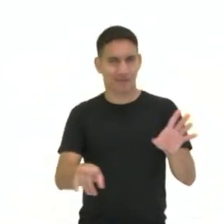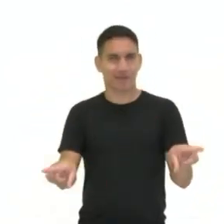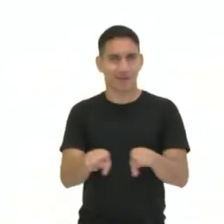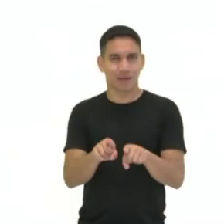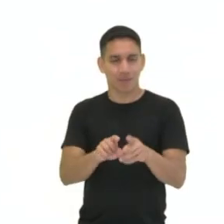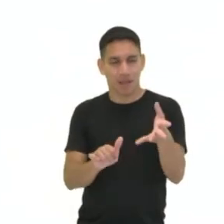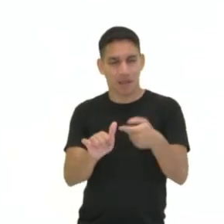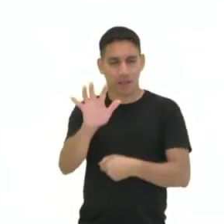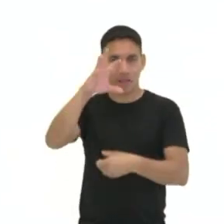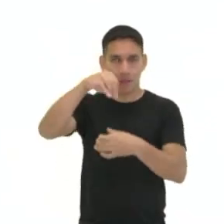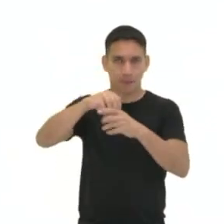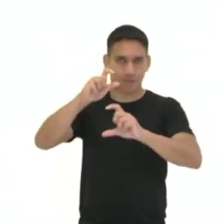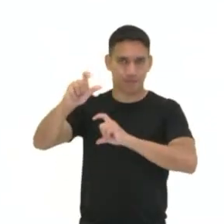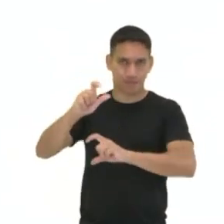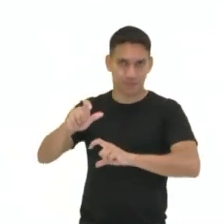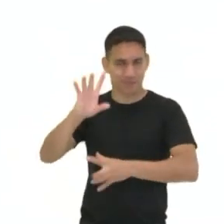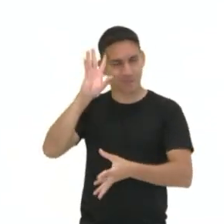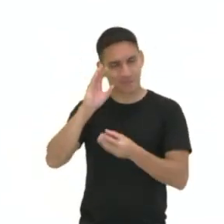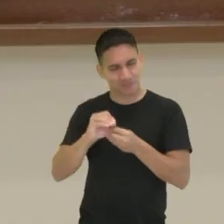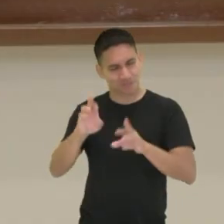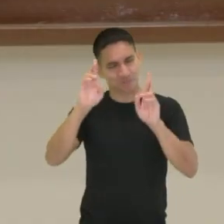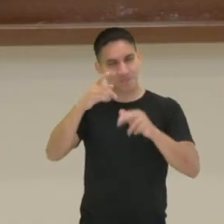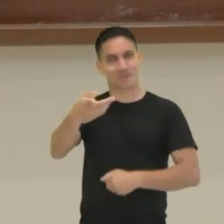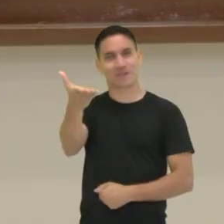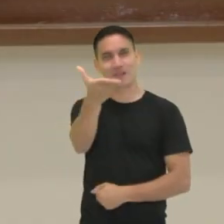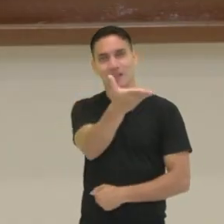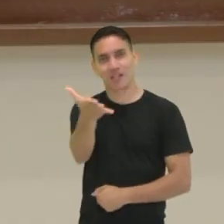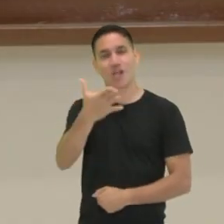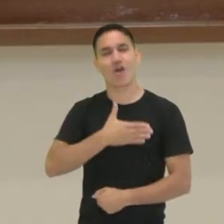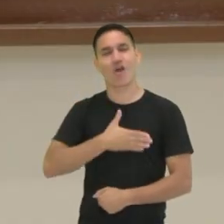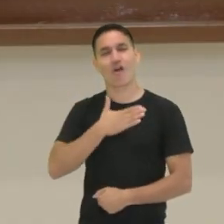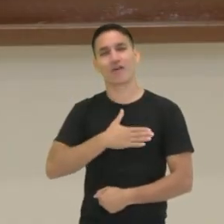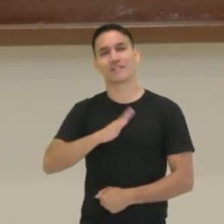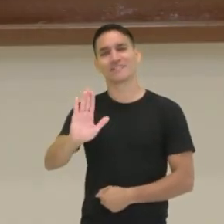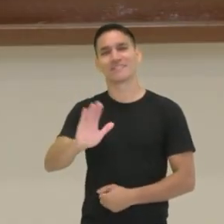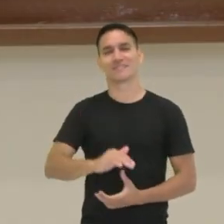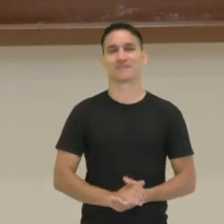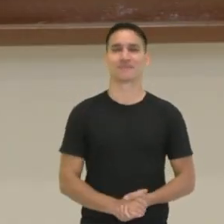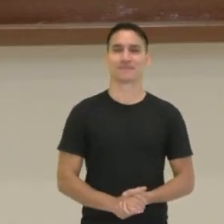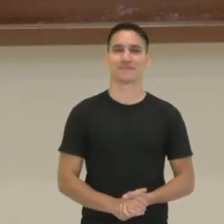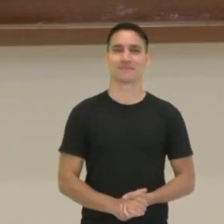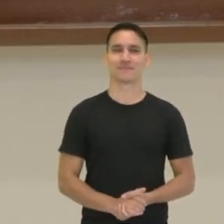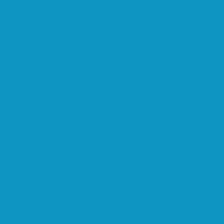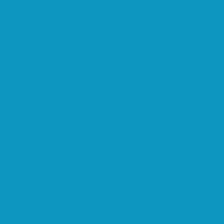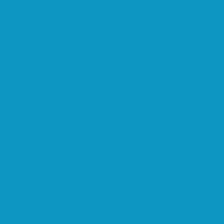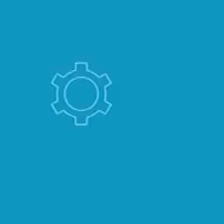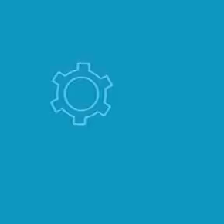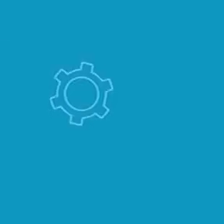compõem as histórias em quadrinhos. Espero que vocês tenham gostado e até breve!